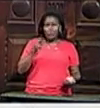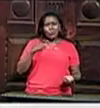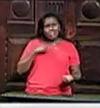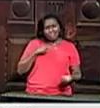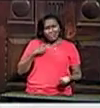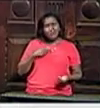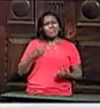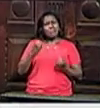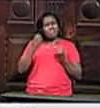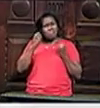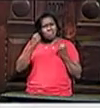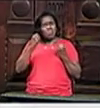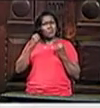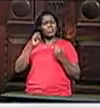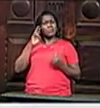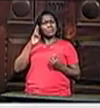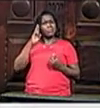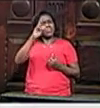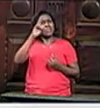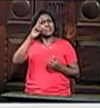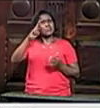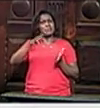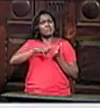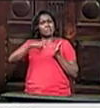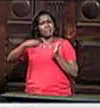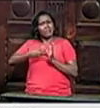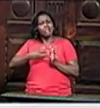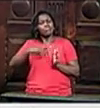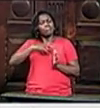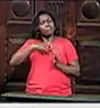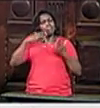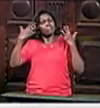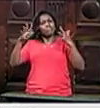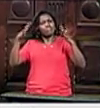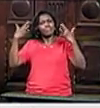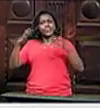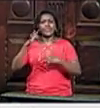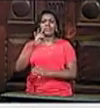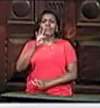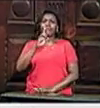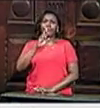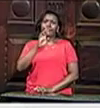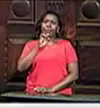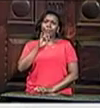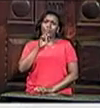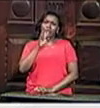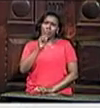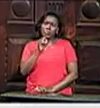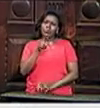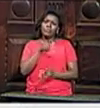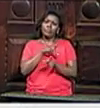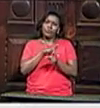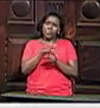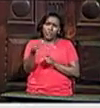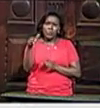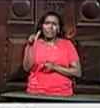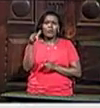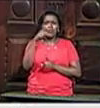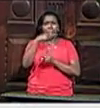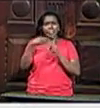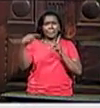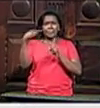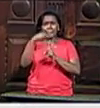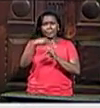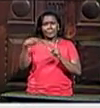representação este significado e eu saúdo muitíssimo o deputado marcelo freixo por esta vitória parcial e tenho certeza